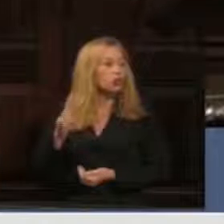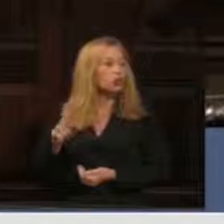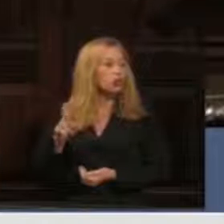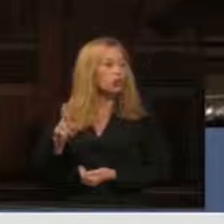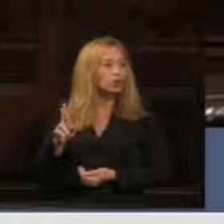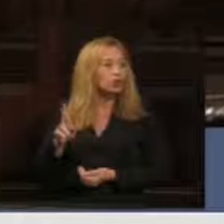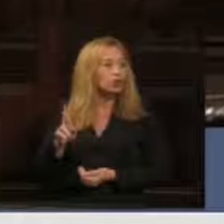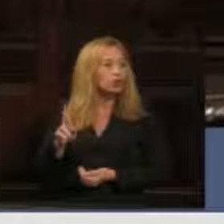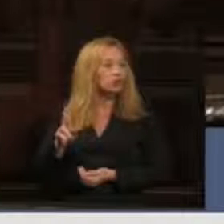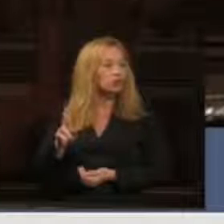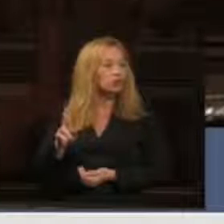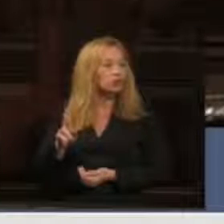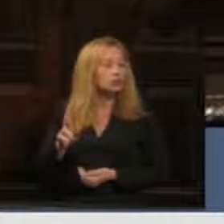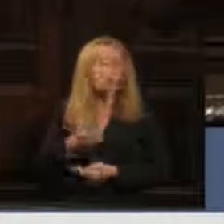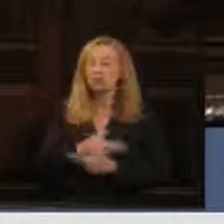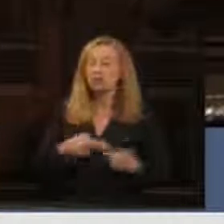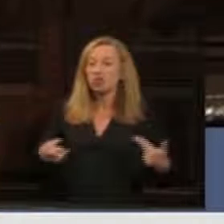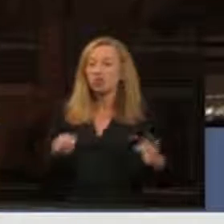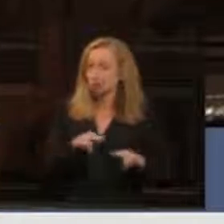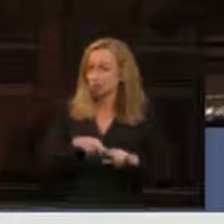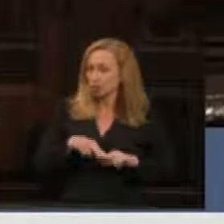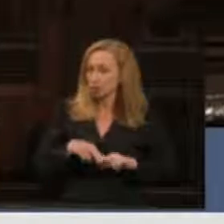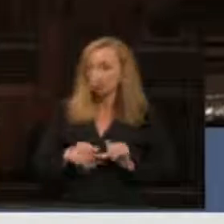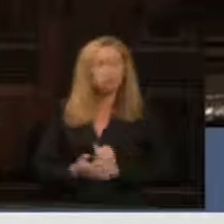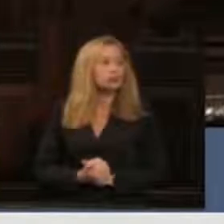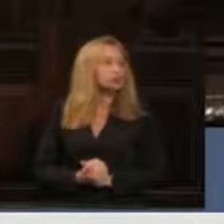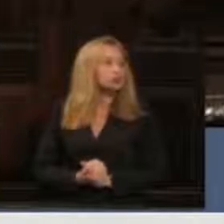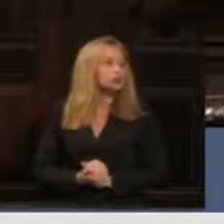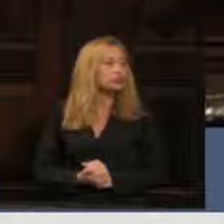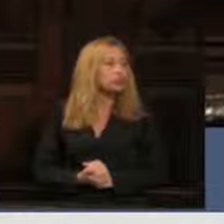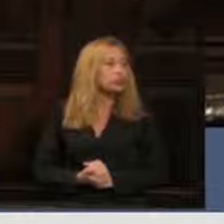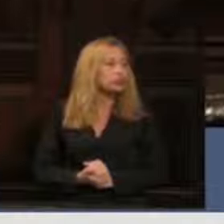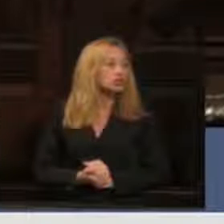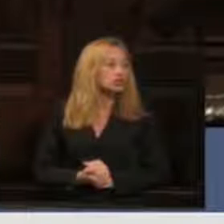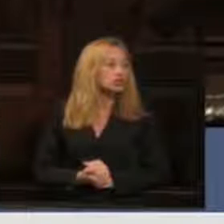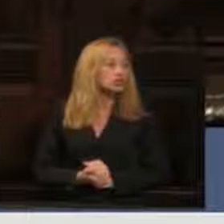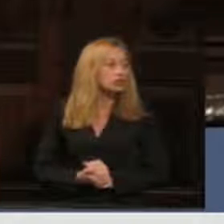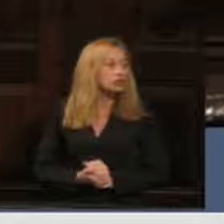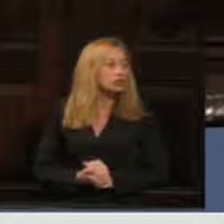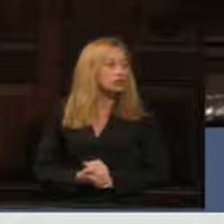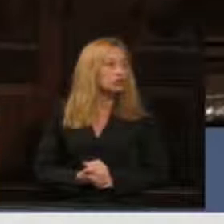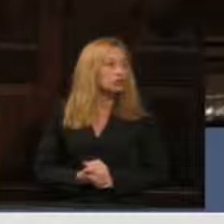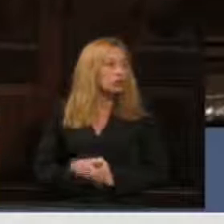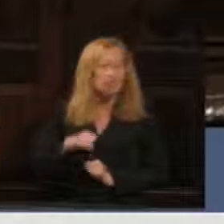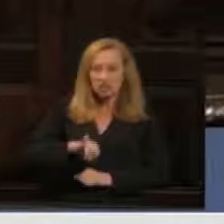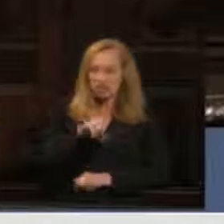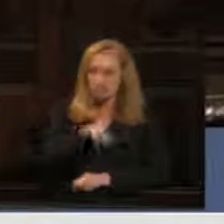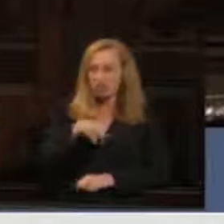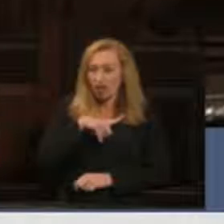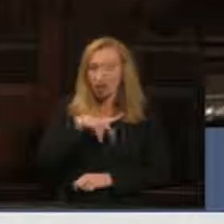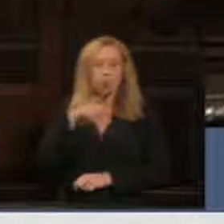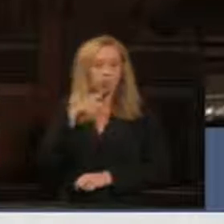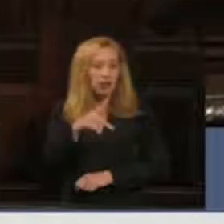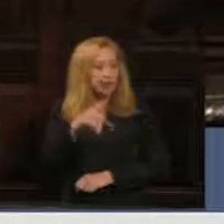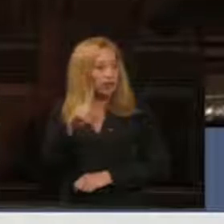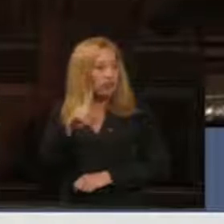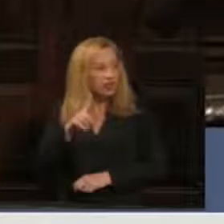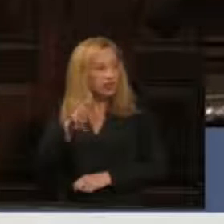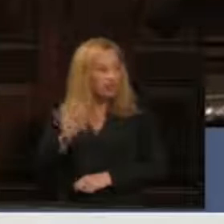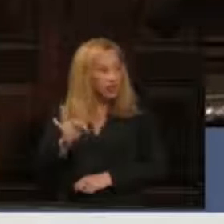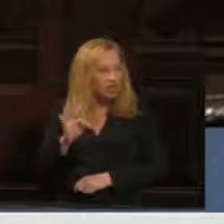por diversos motivos, senhor presidente. Se você tem um PDV,